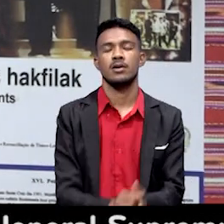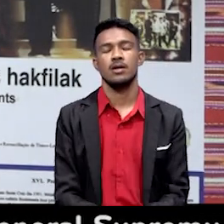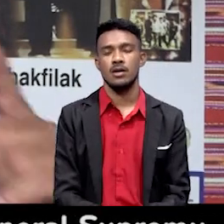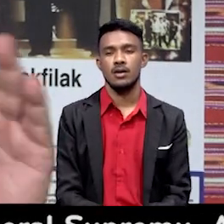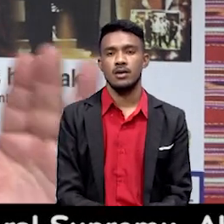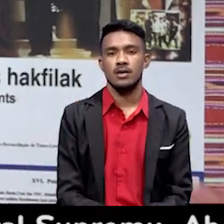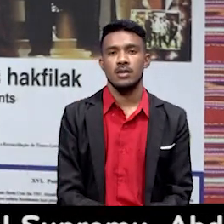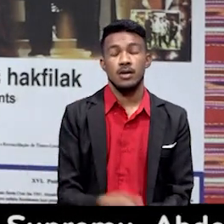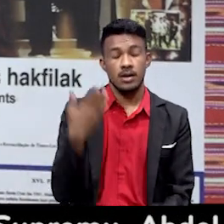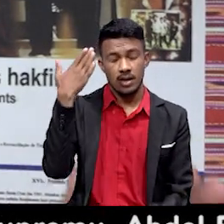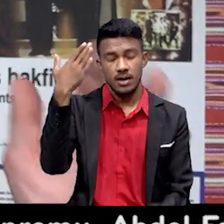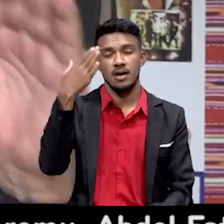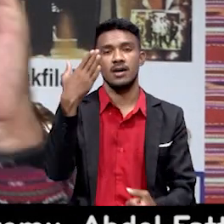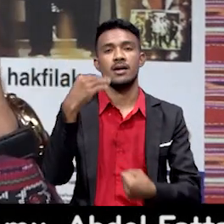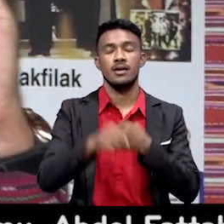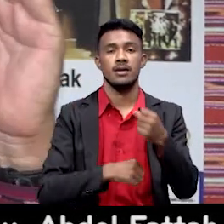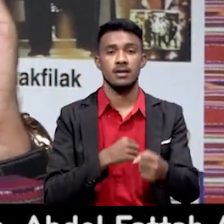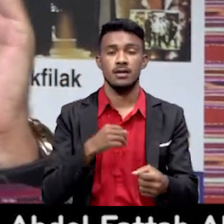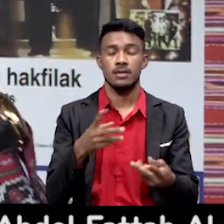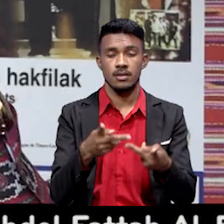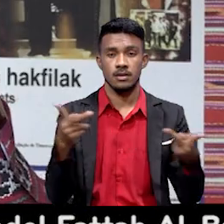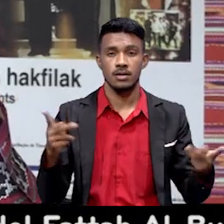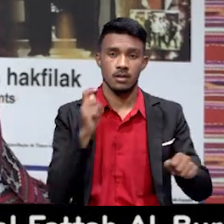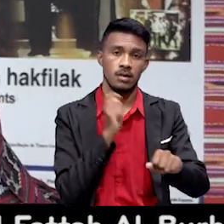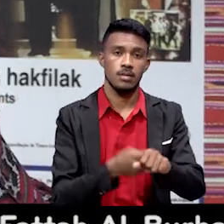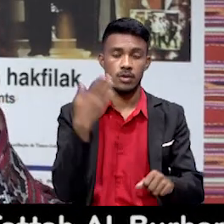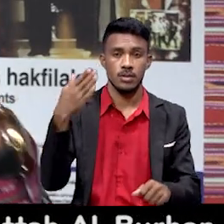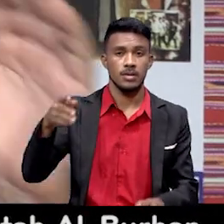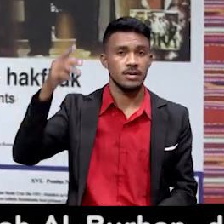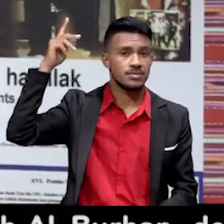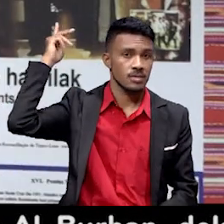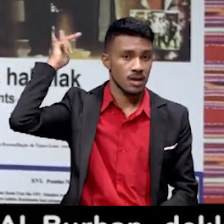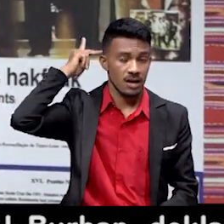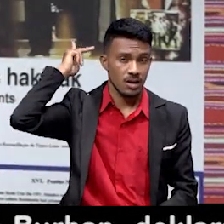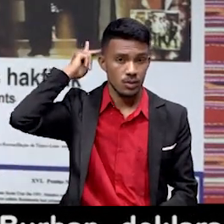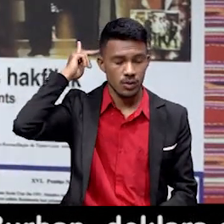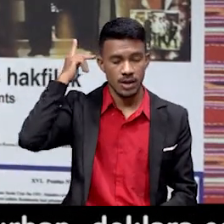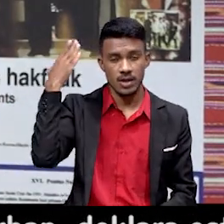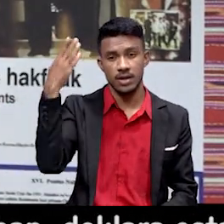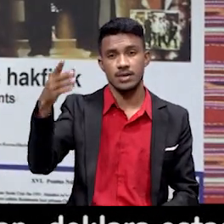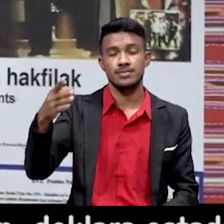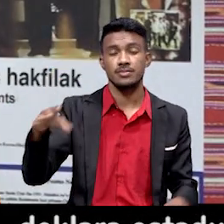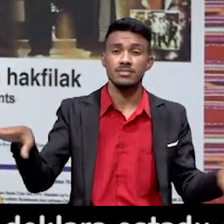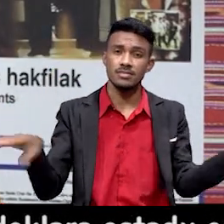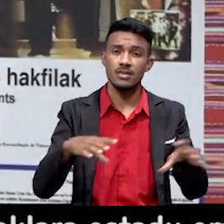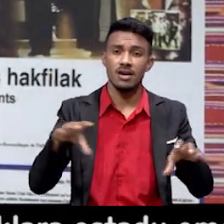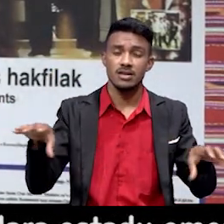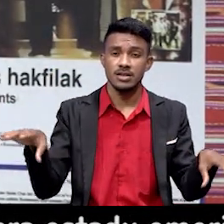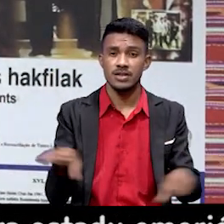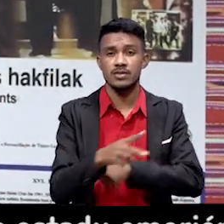mas bem momento na ba raciocínio que conta com a ideia de pensão vitalícia aplica daí